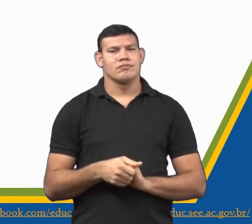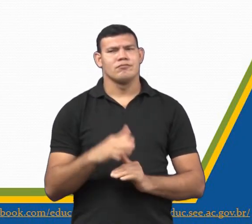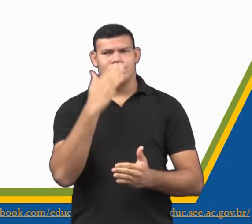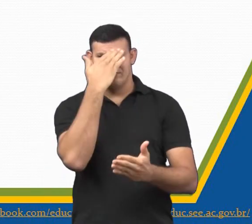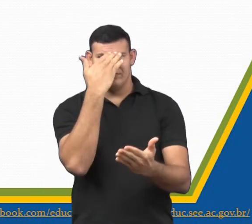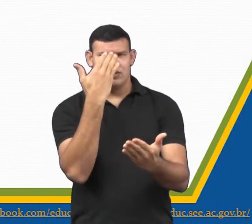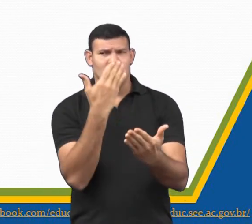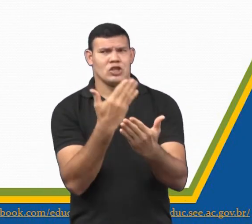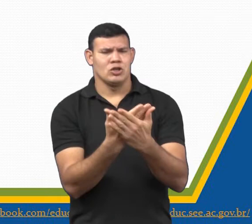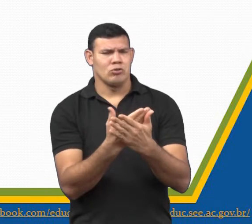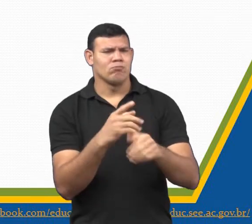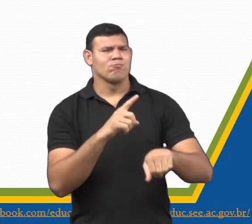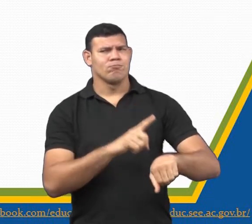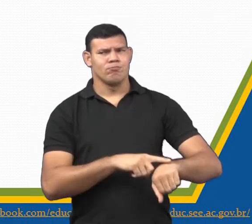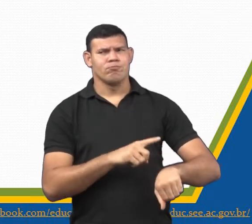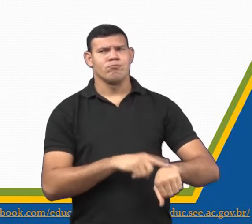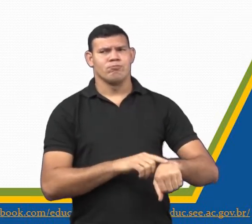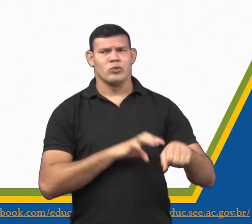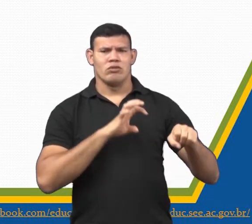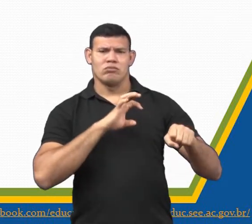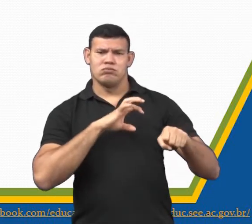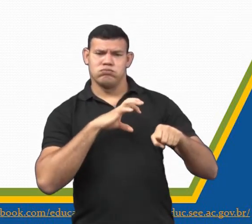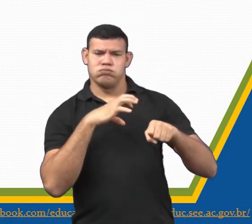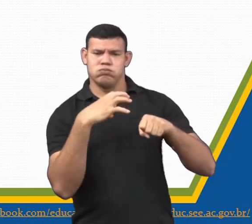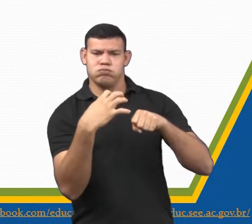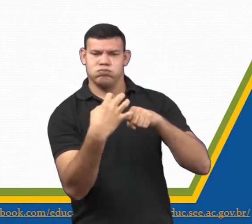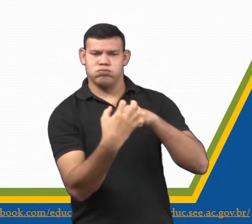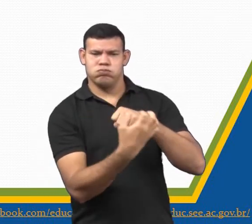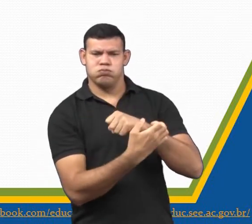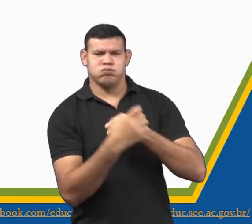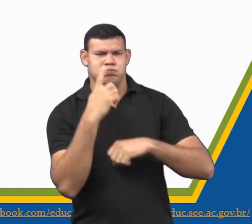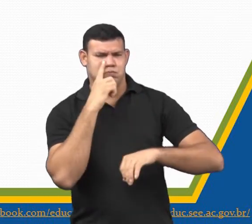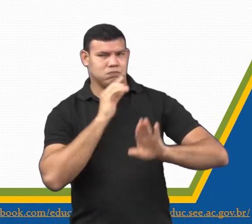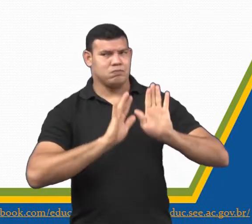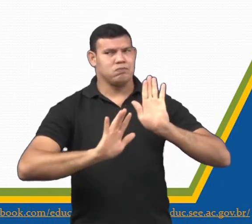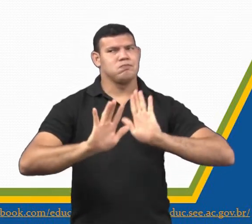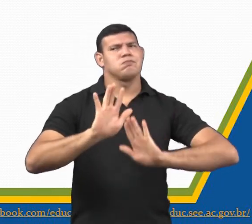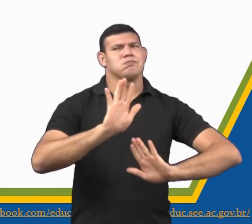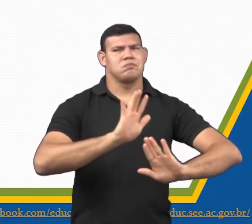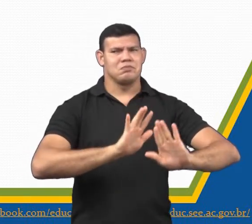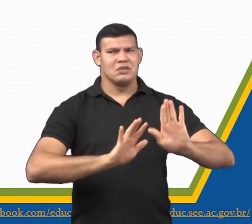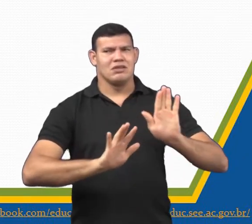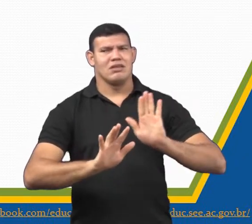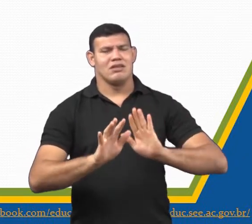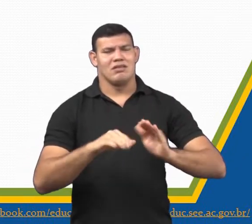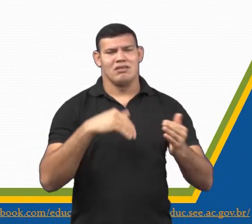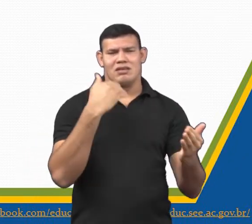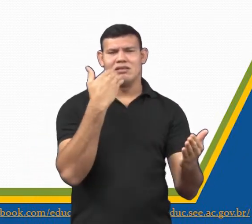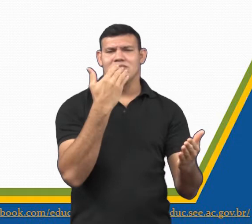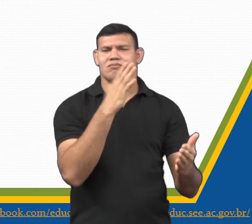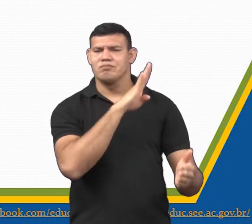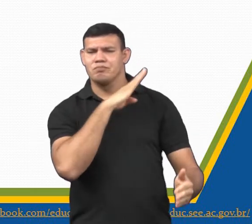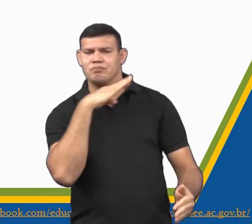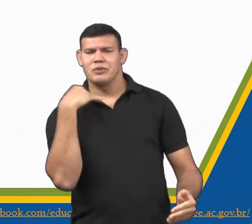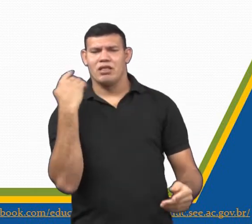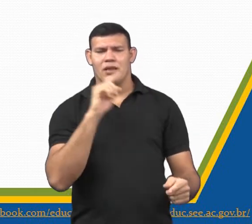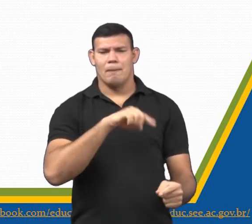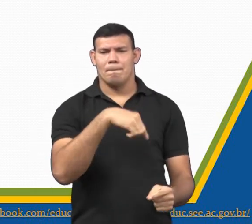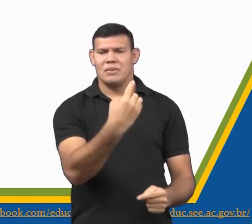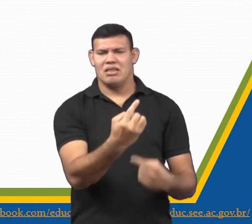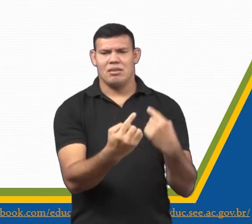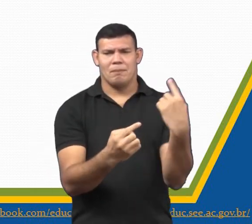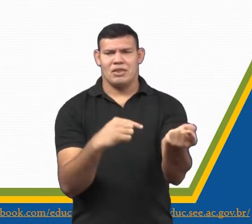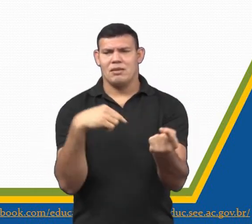es peligroso. Se pierden vidas a cada minuto. Personas que no conocemos, personas que odiamos